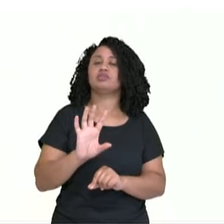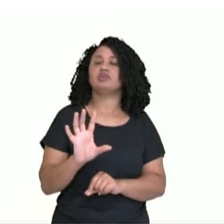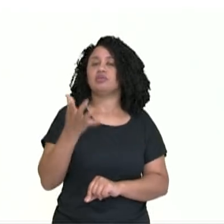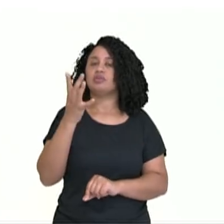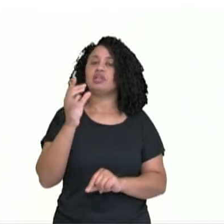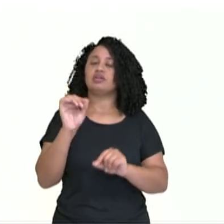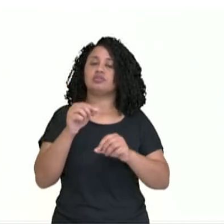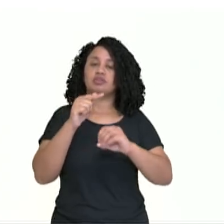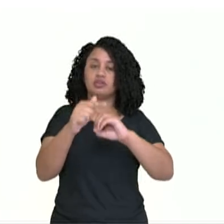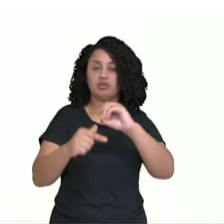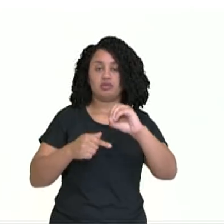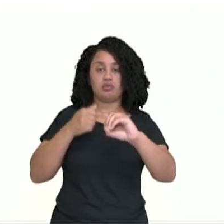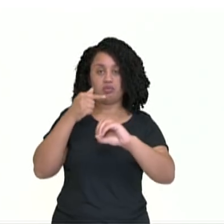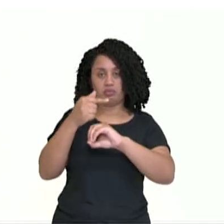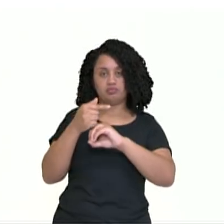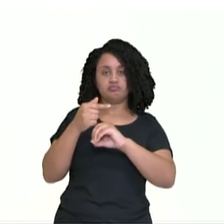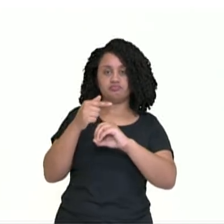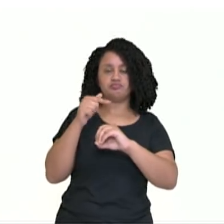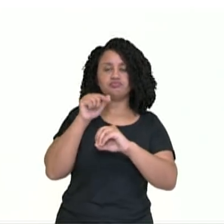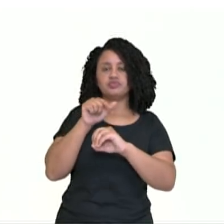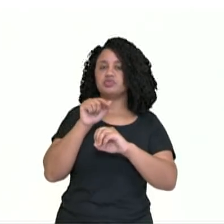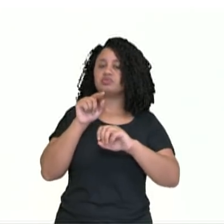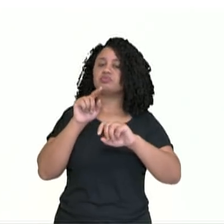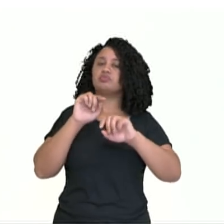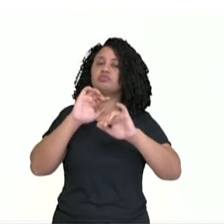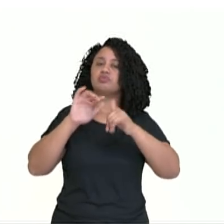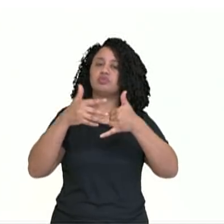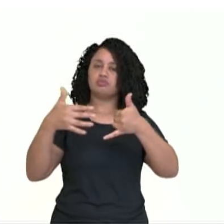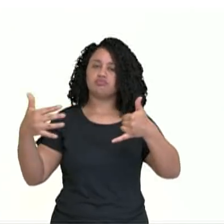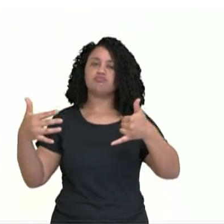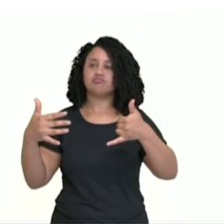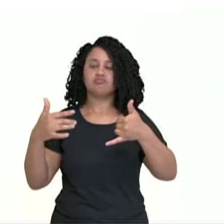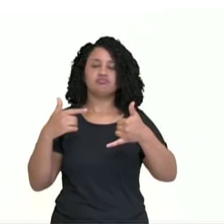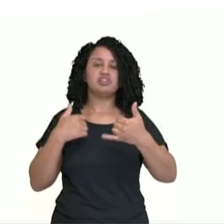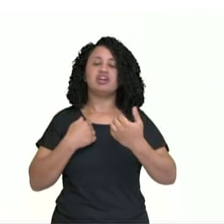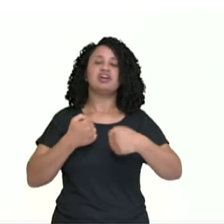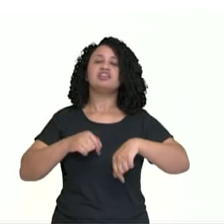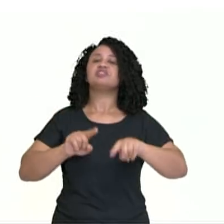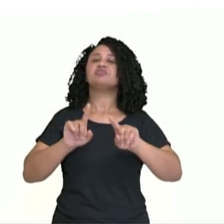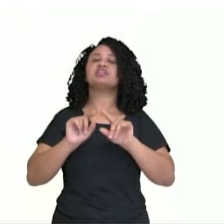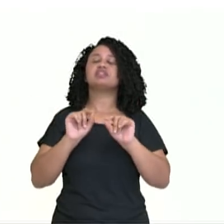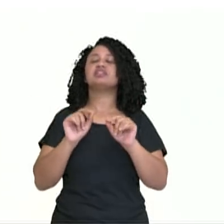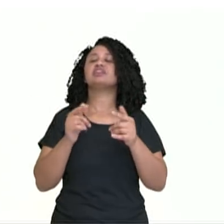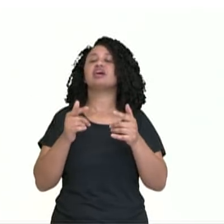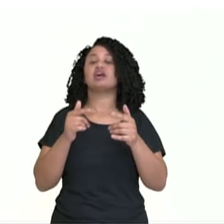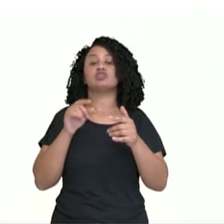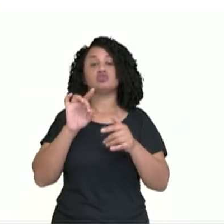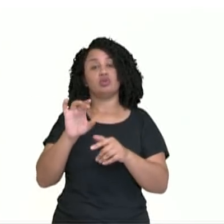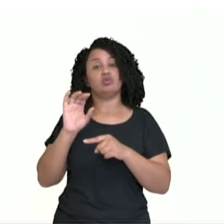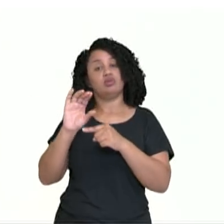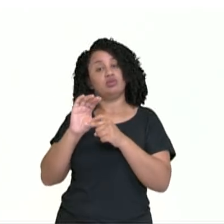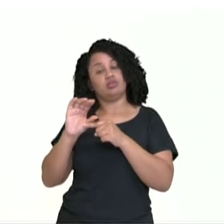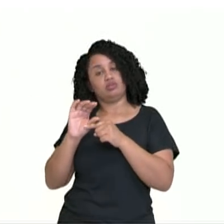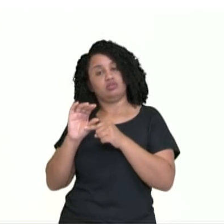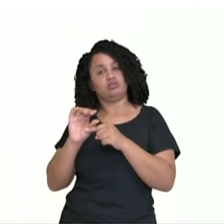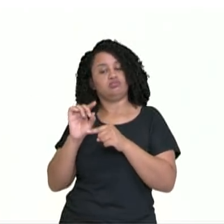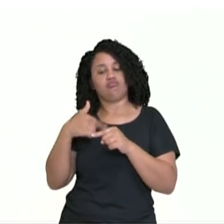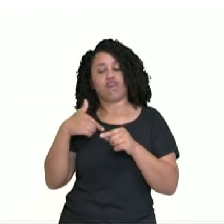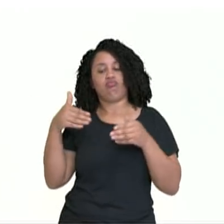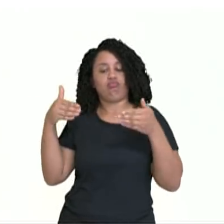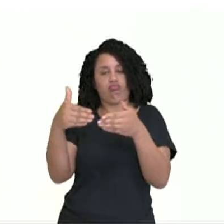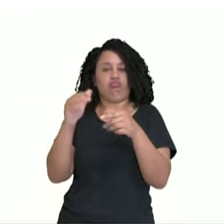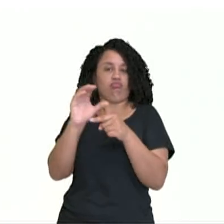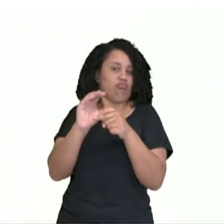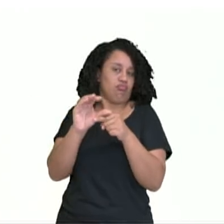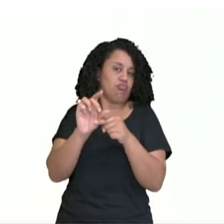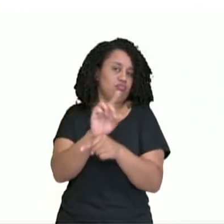com um átomo de um determinado elemento químico, não precisa ser necessariamente o carbono, não é privilégio do átomo